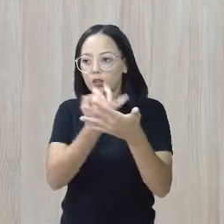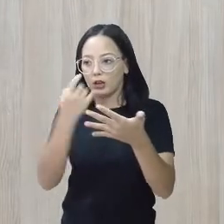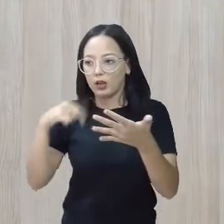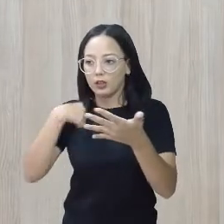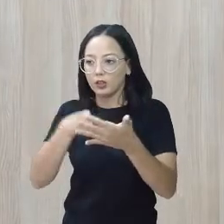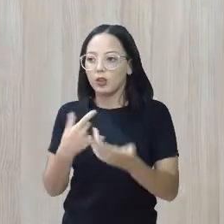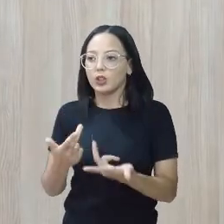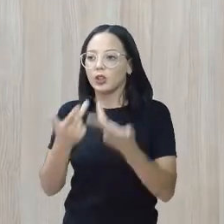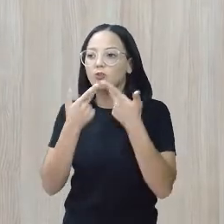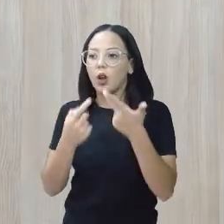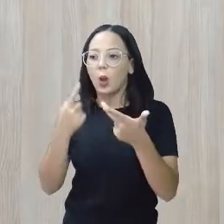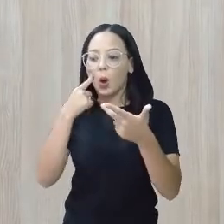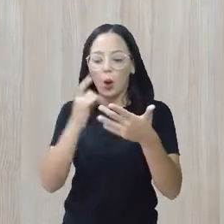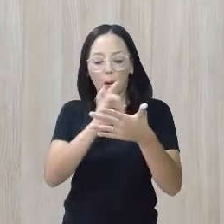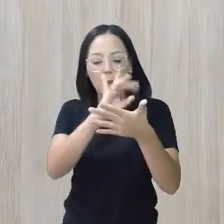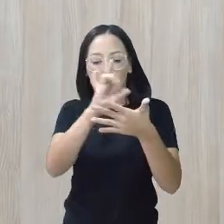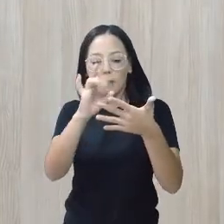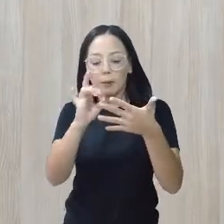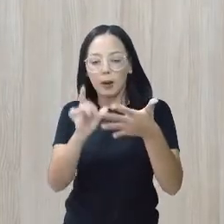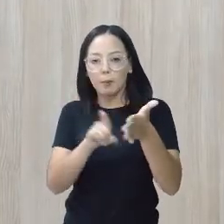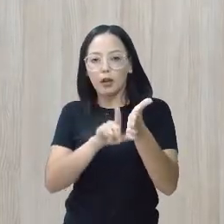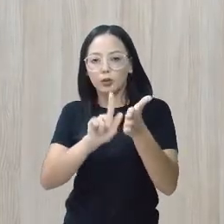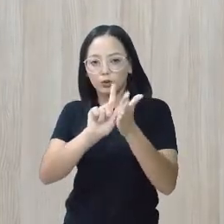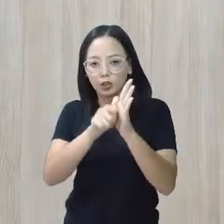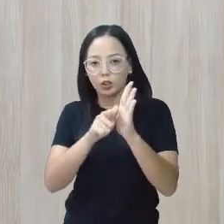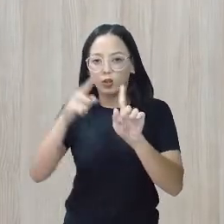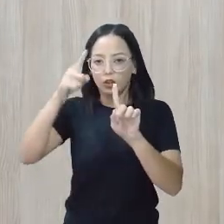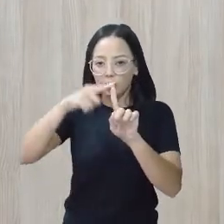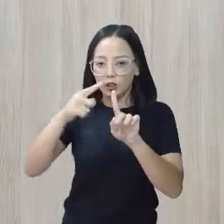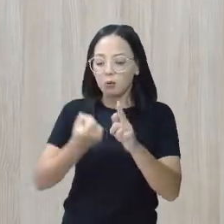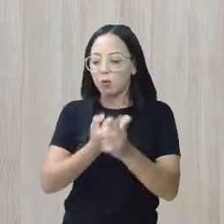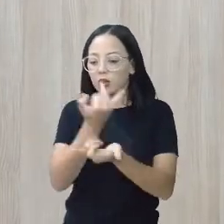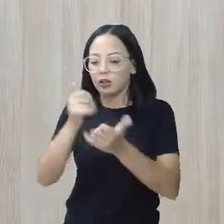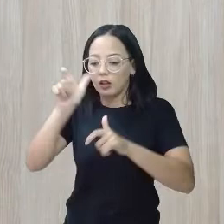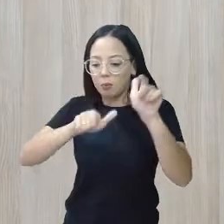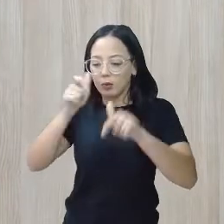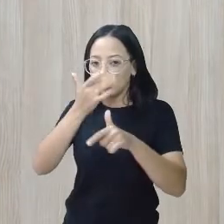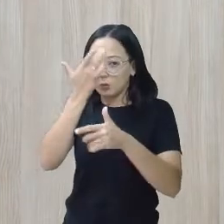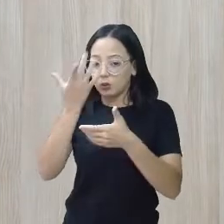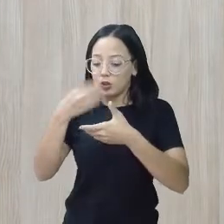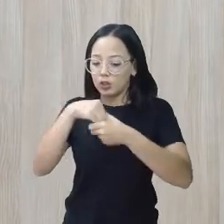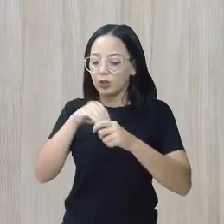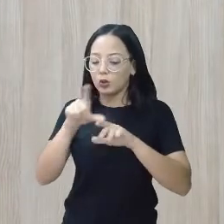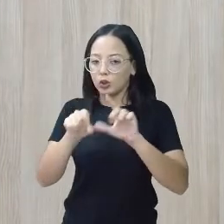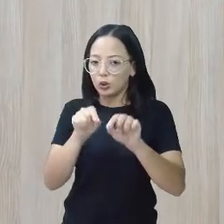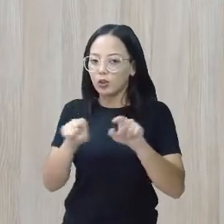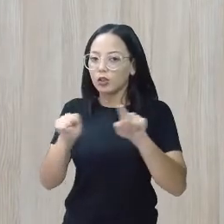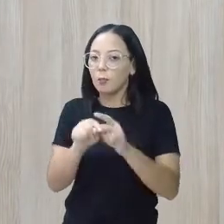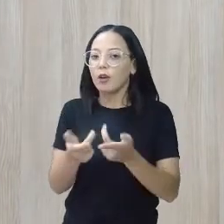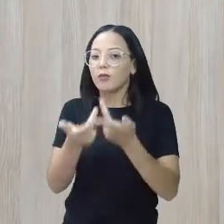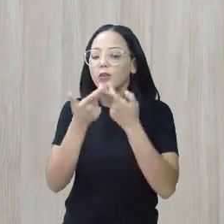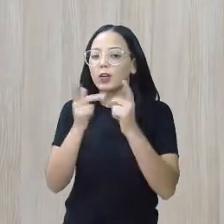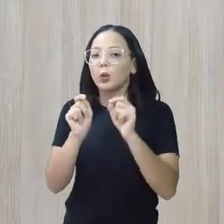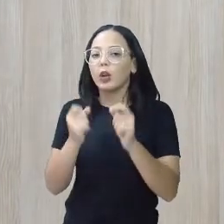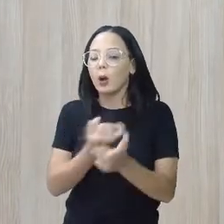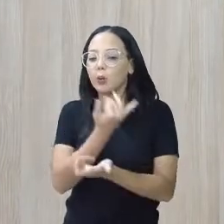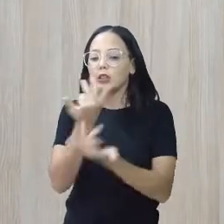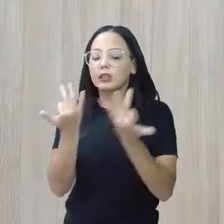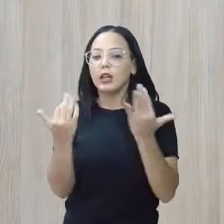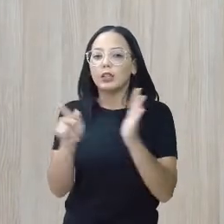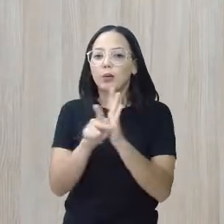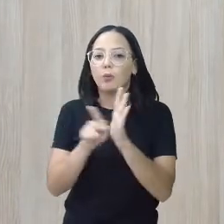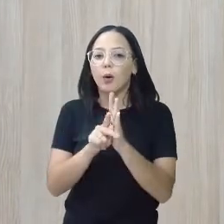colocou para cada um dos gêneros a quantidade de pessoas que selecionou esse gênero, chamando essa quantidade de